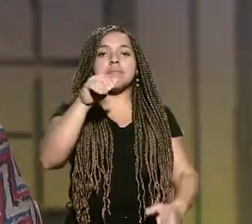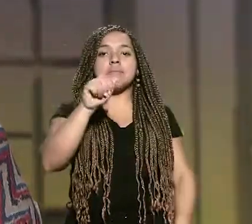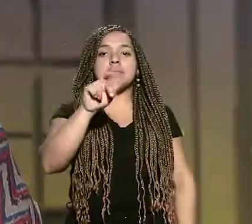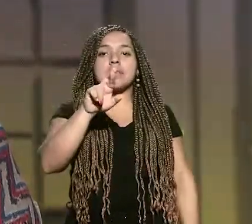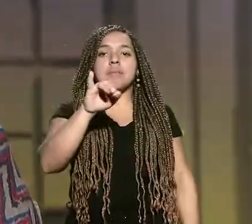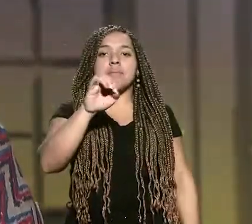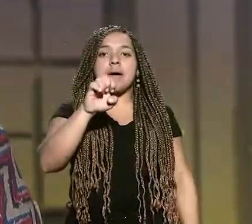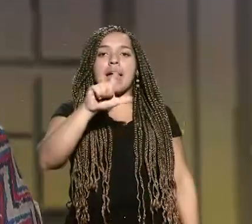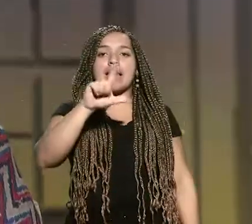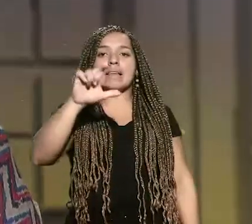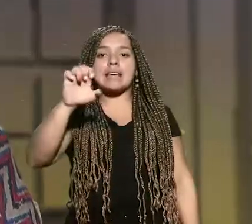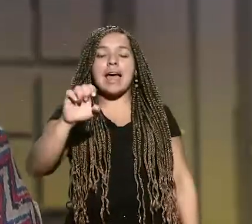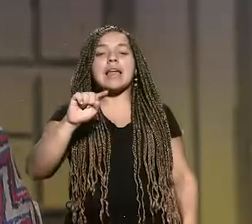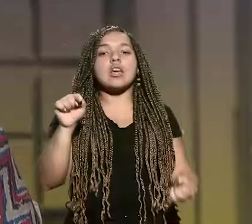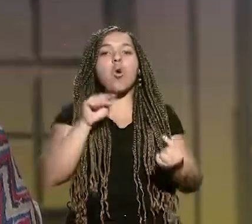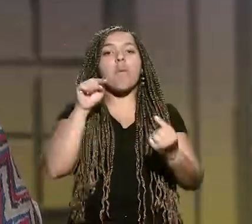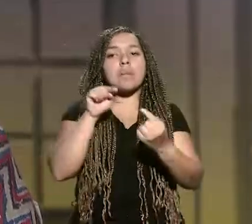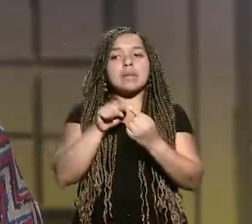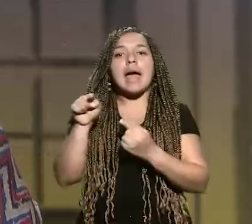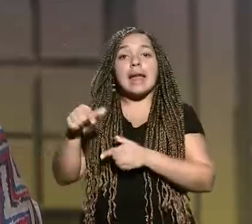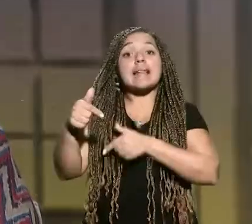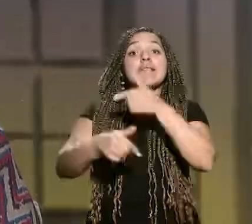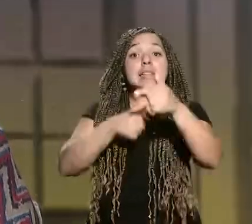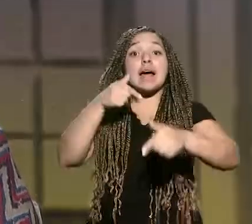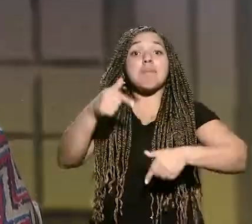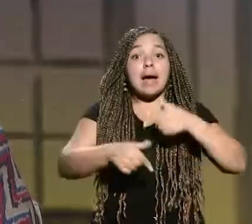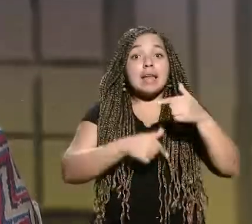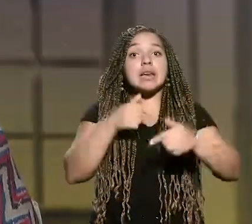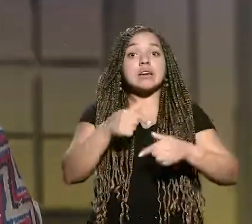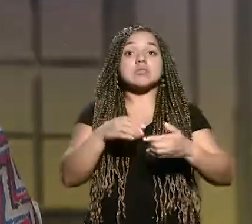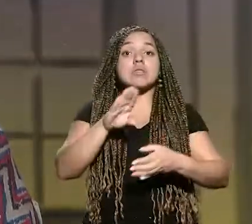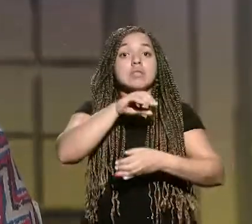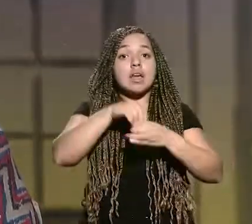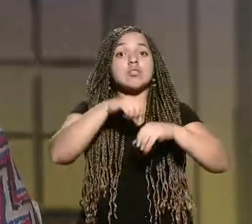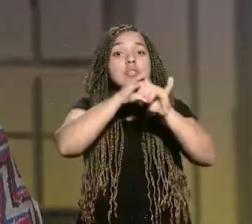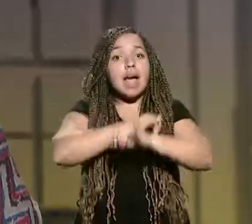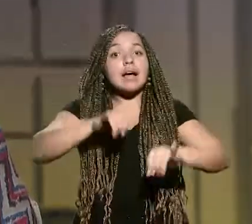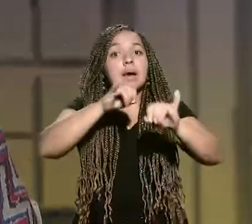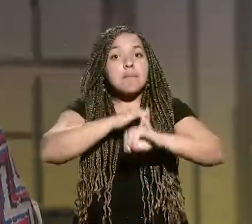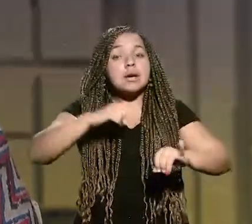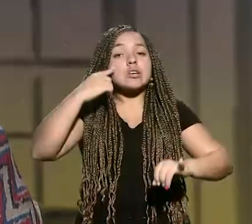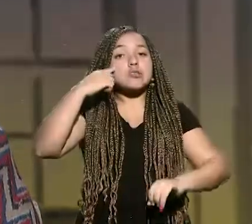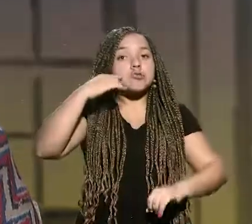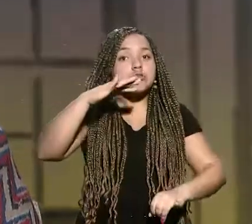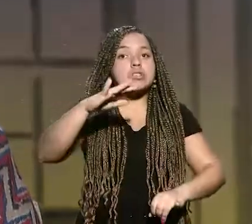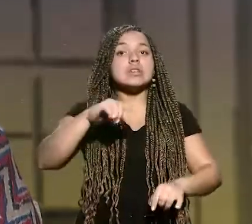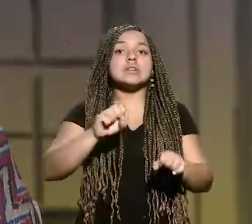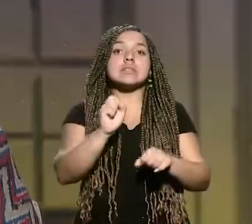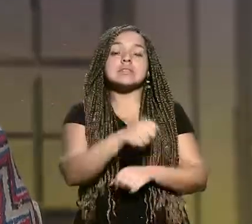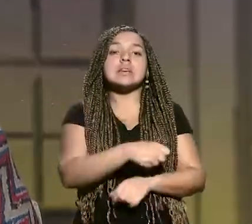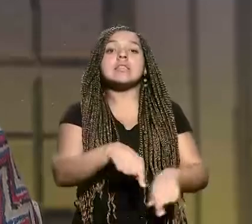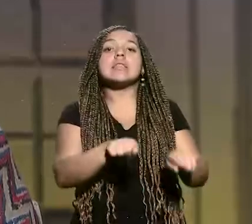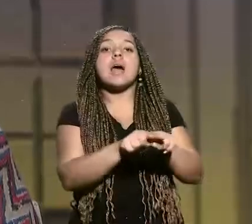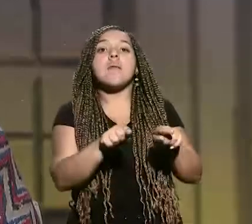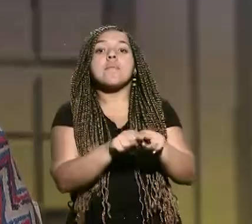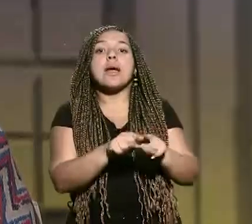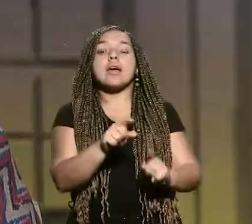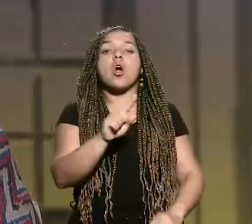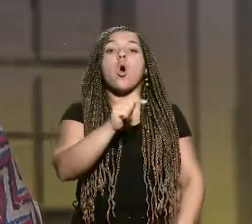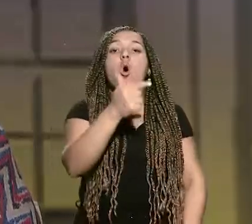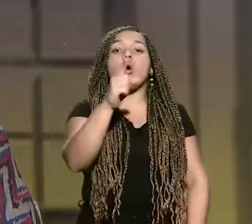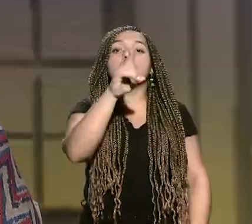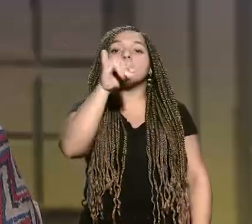não é nada disso. Nenhum corpo aceita ser escravizado, seja ele branco, negro, amarelo. Né? E você tem